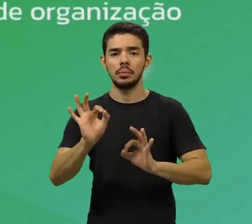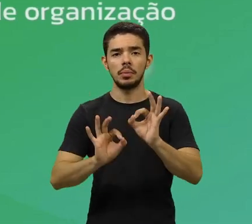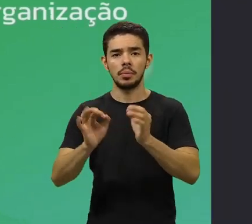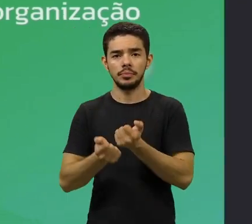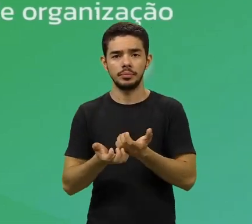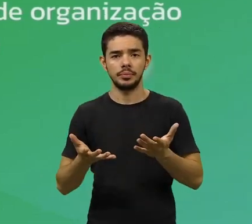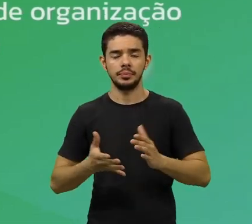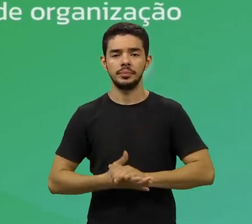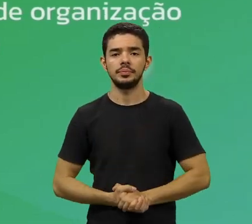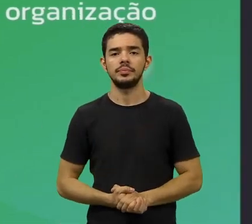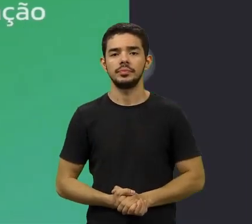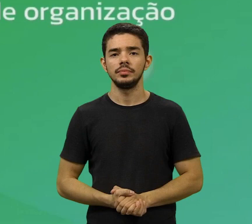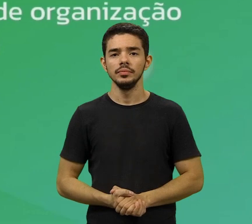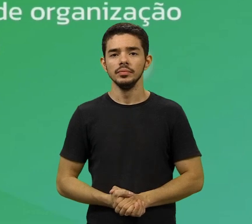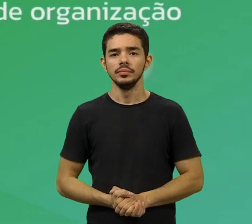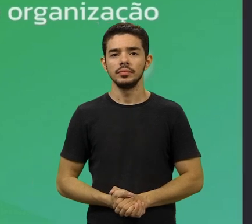fundamentaliza.